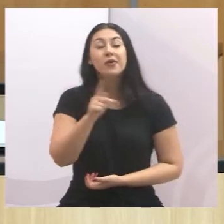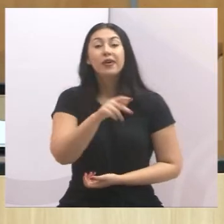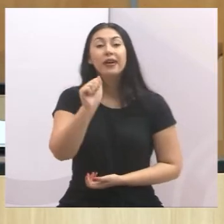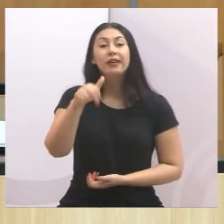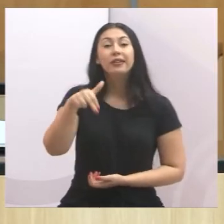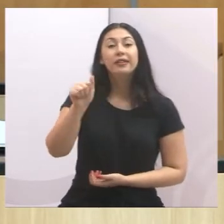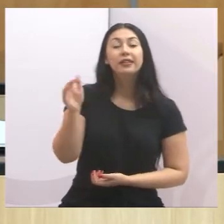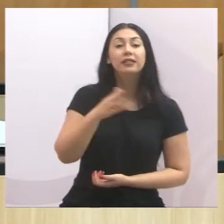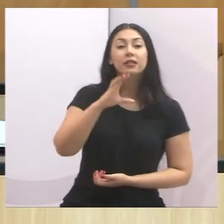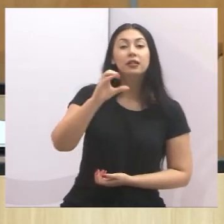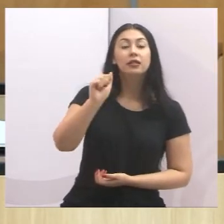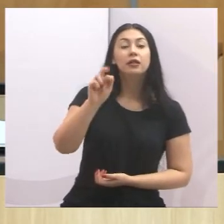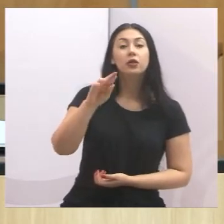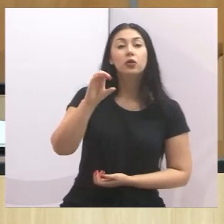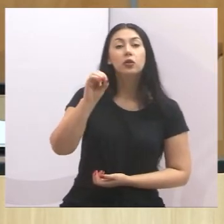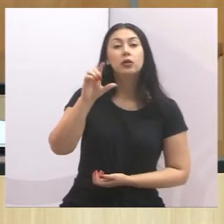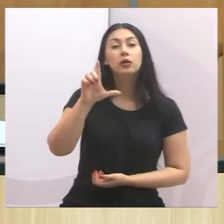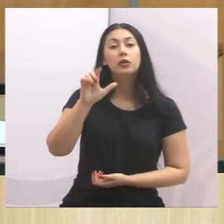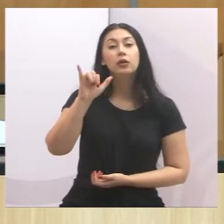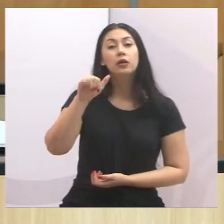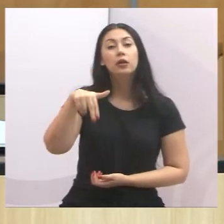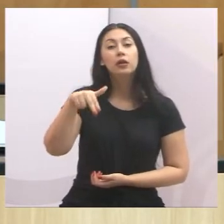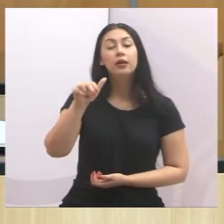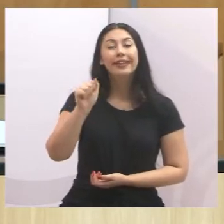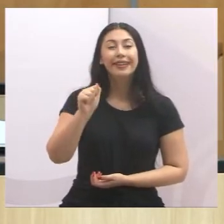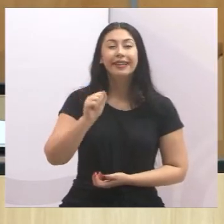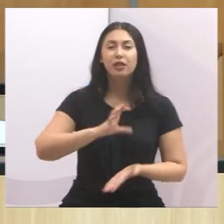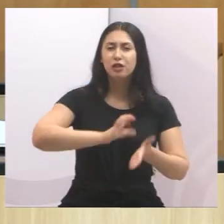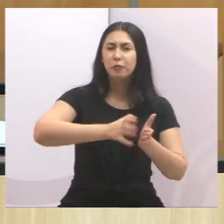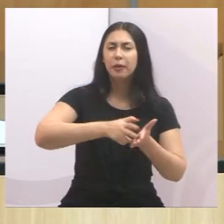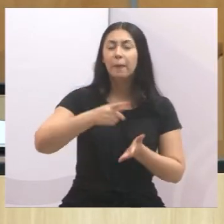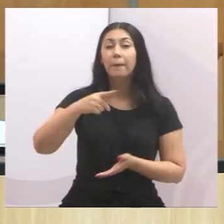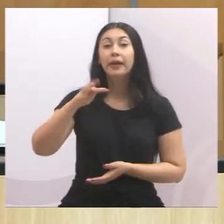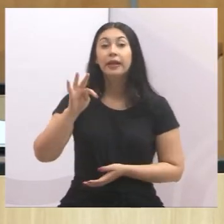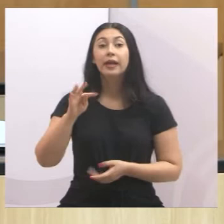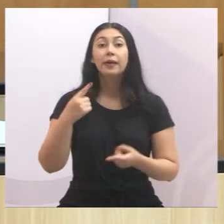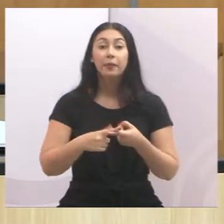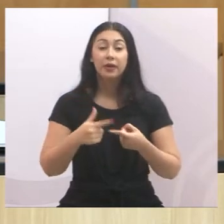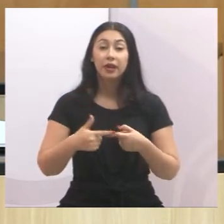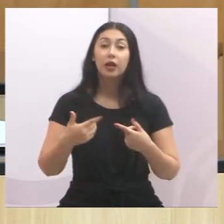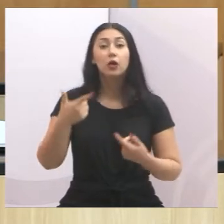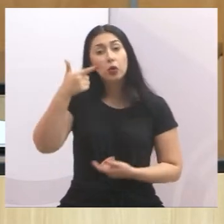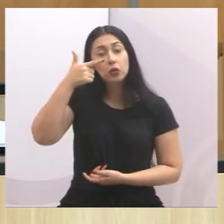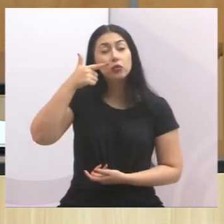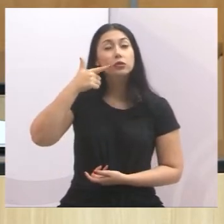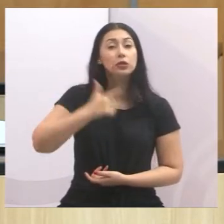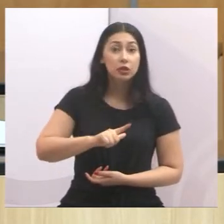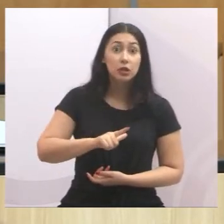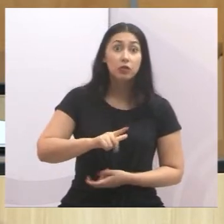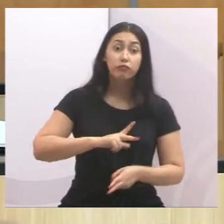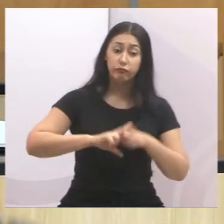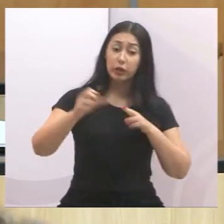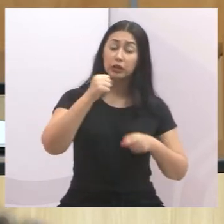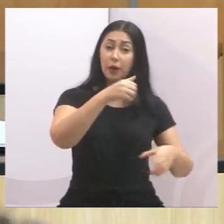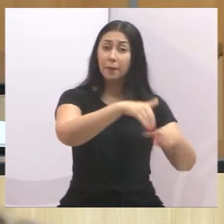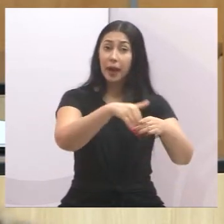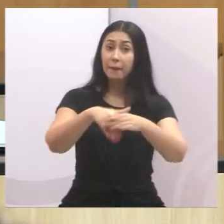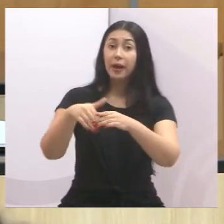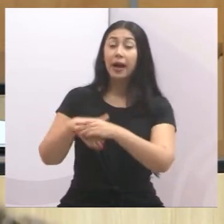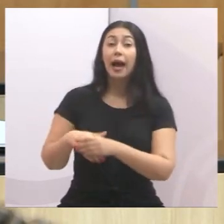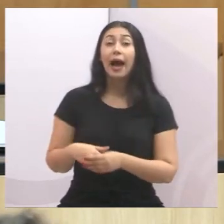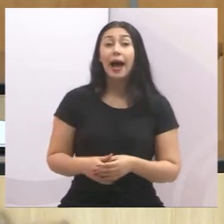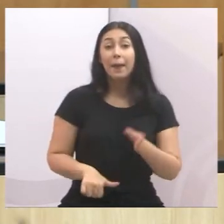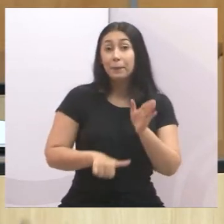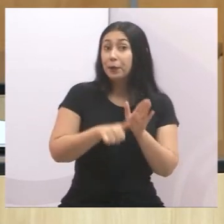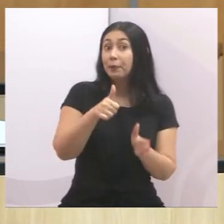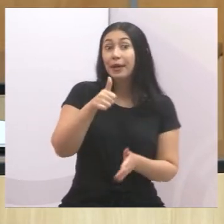Melo D'Artora, a Carol D'Artora, do PT, por sua eleição à Câmara Municipal de Curitiba, sendo a primeira mulher negra